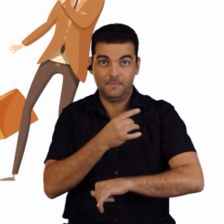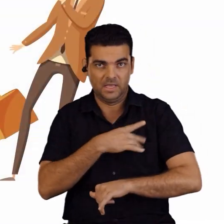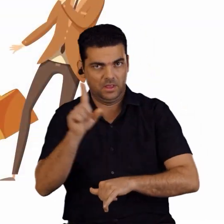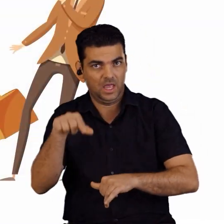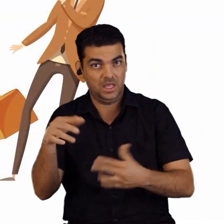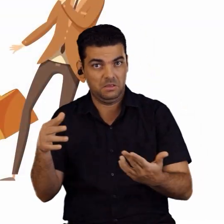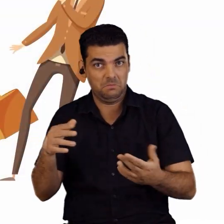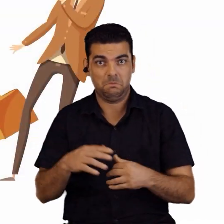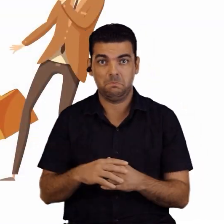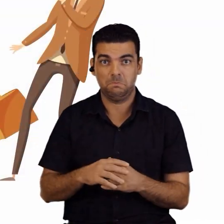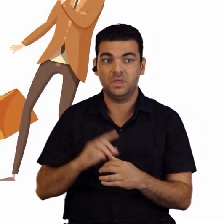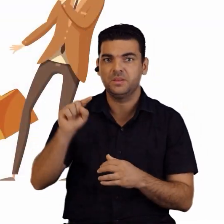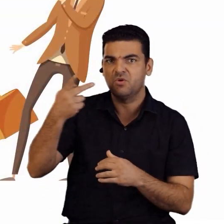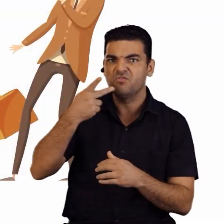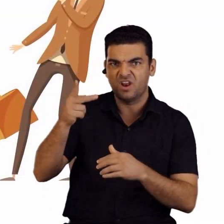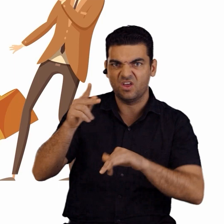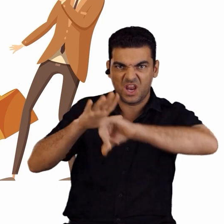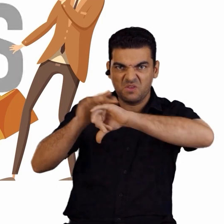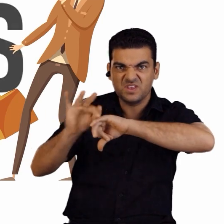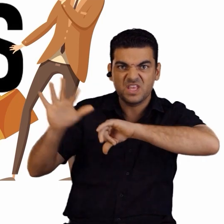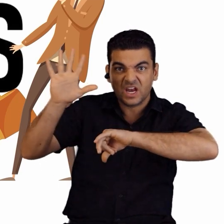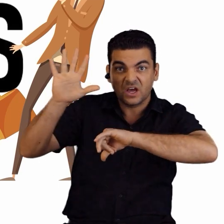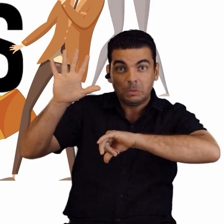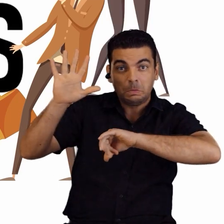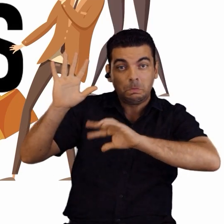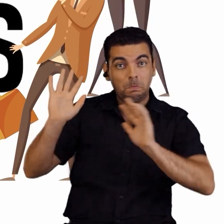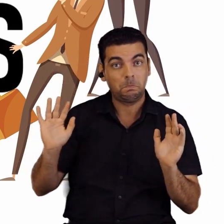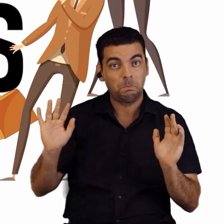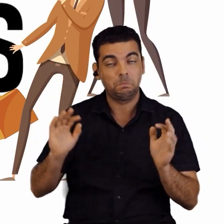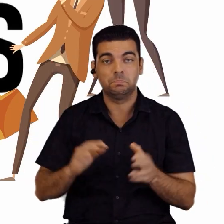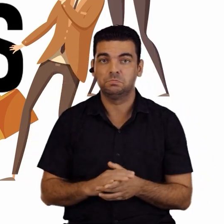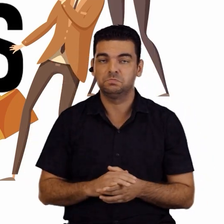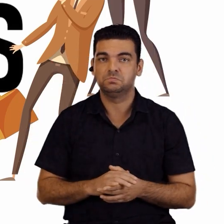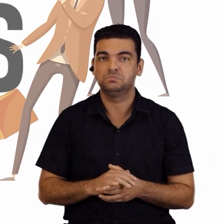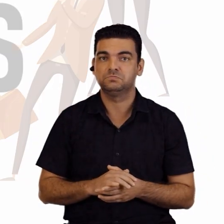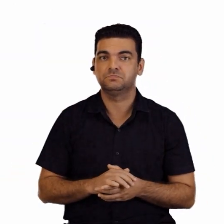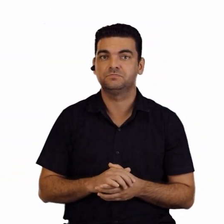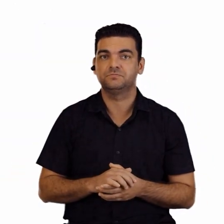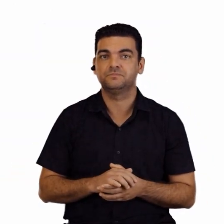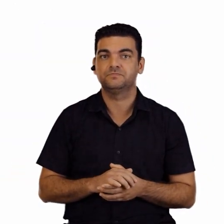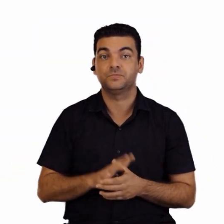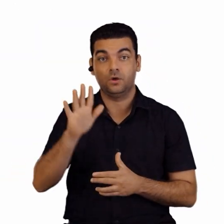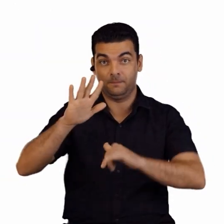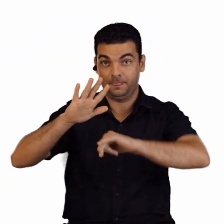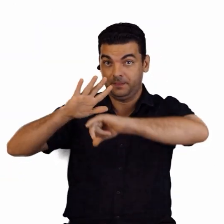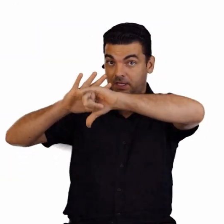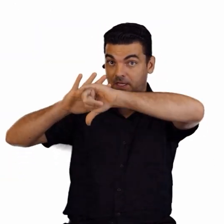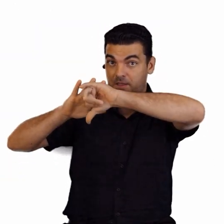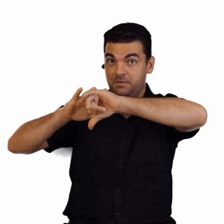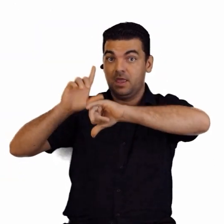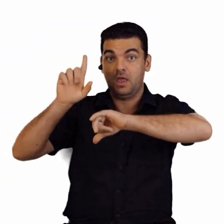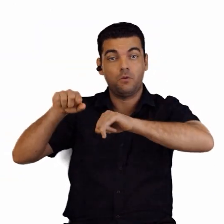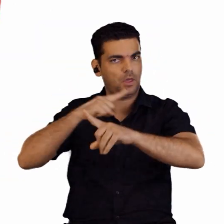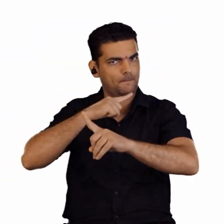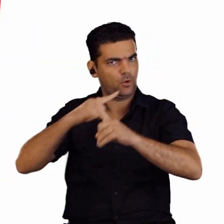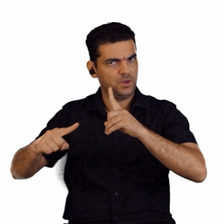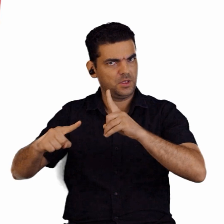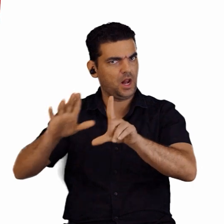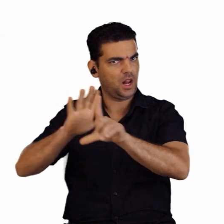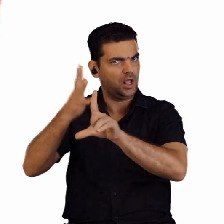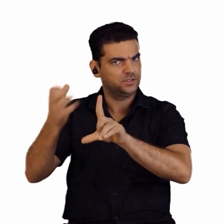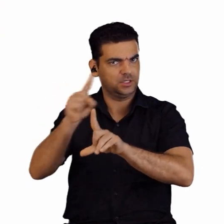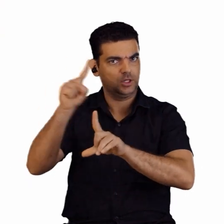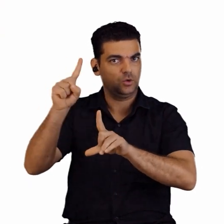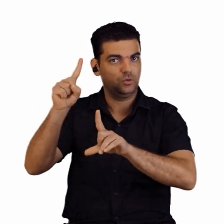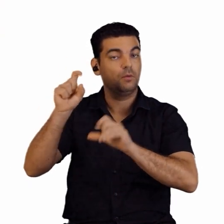já assusta, Fundo não é branco. mesmo? Ao centro, a Quando palavra falamos em crime. crimes federais, Letra então, surge na tela e forma uma frase crimes federais. crime é um ato